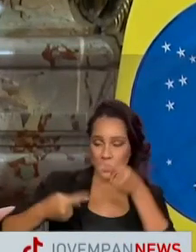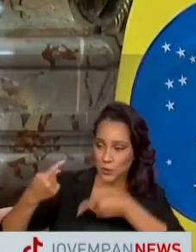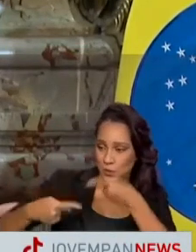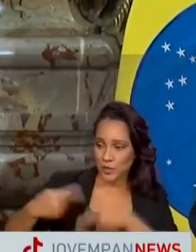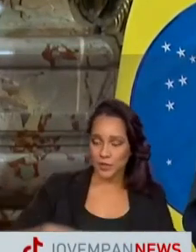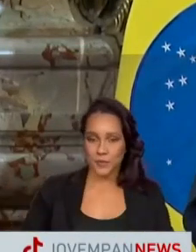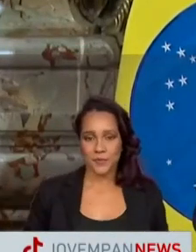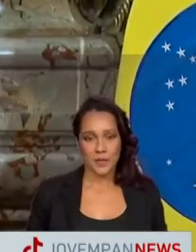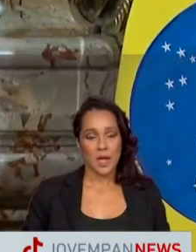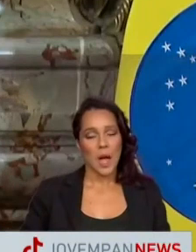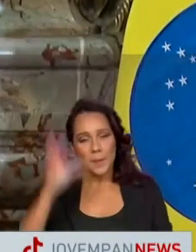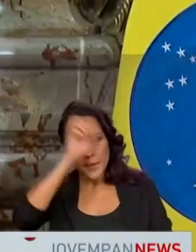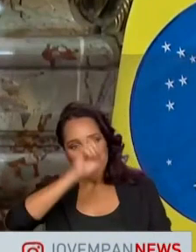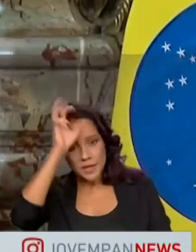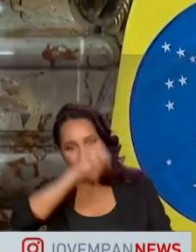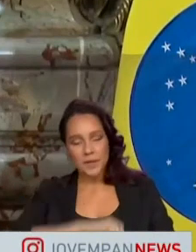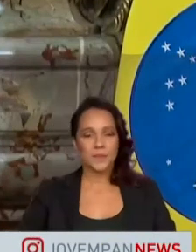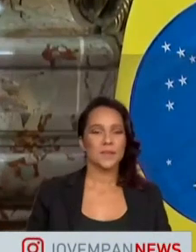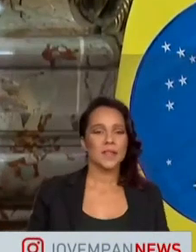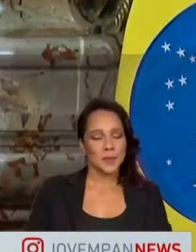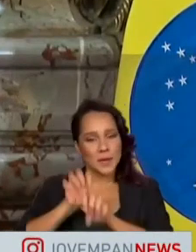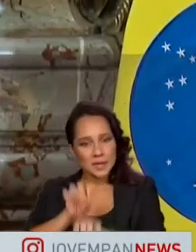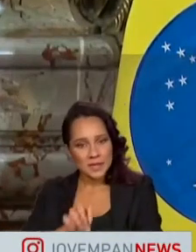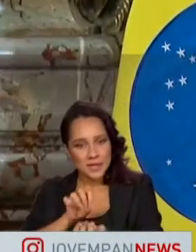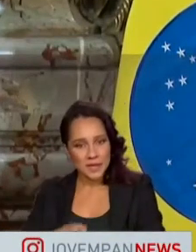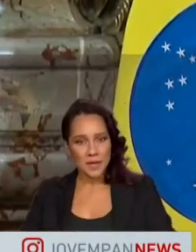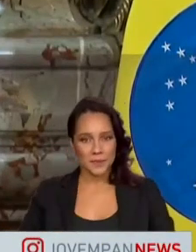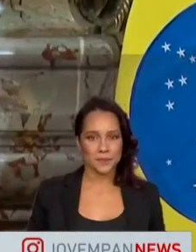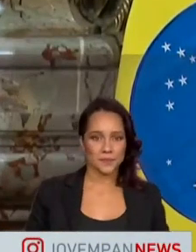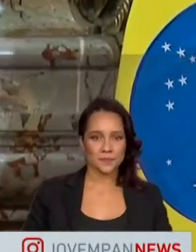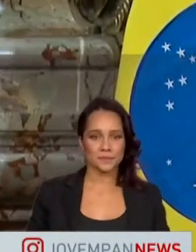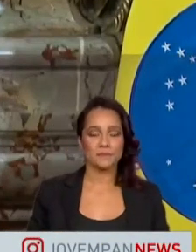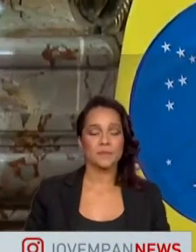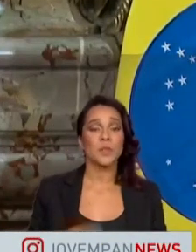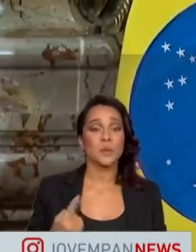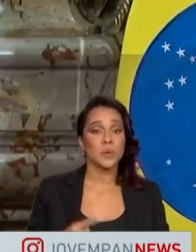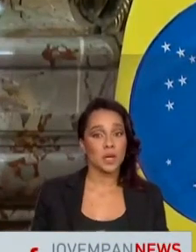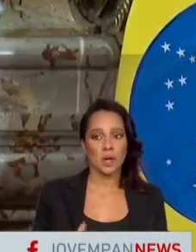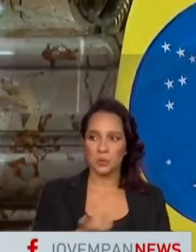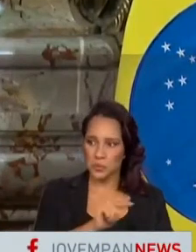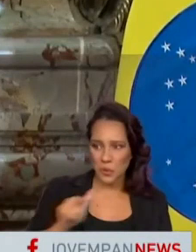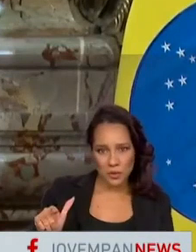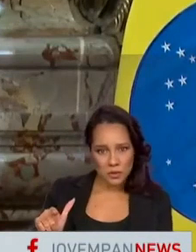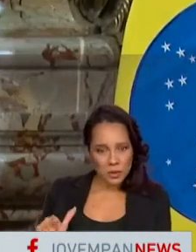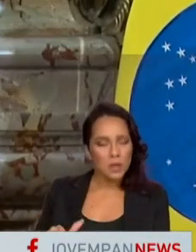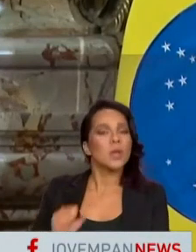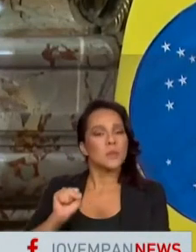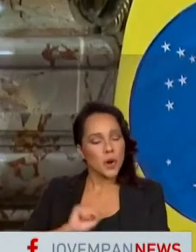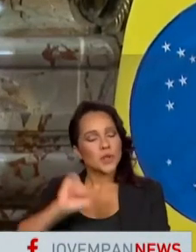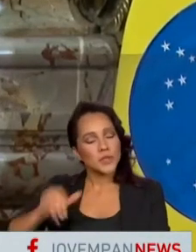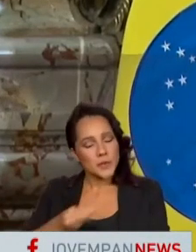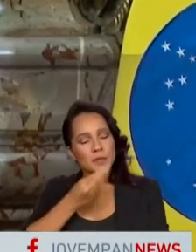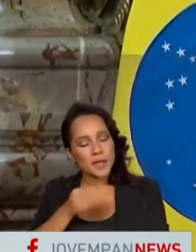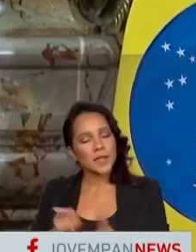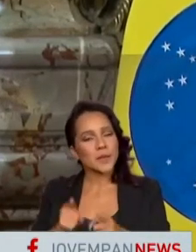Para que podamos discutir. Aprender. Aprender. E ensinar. Y enseñar. com que os outros possam